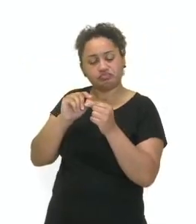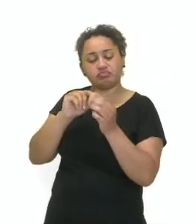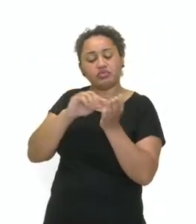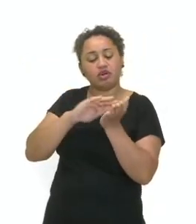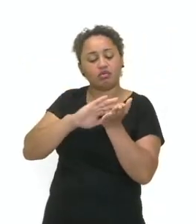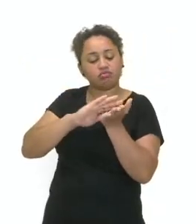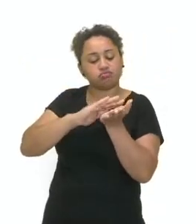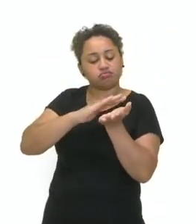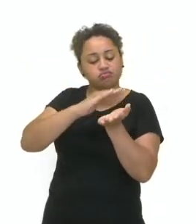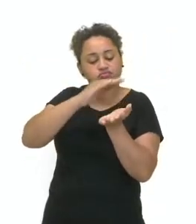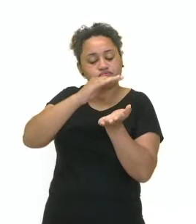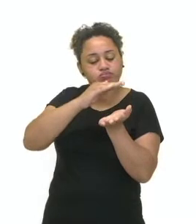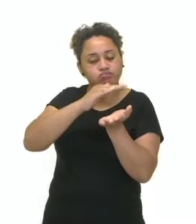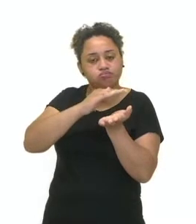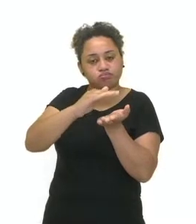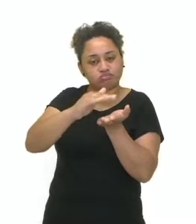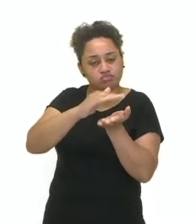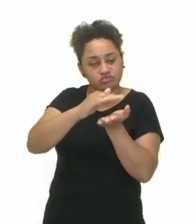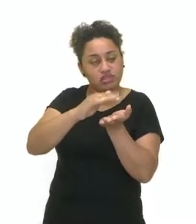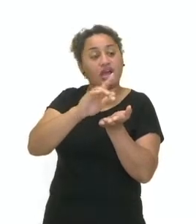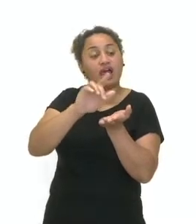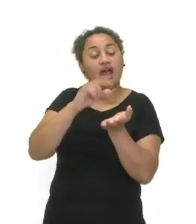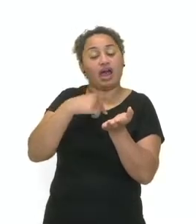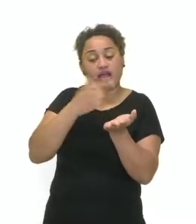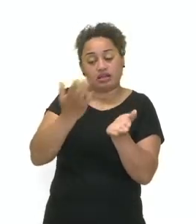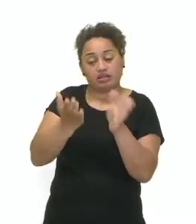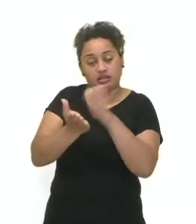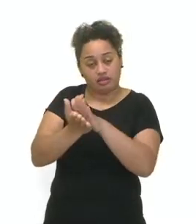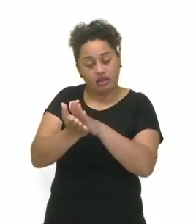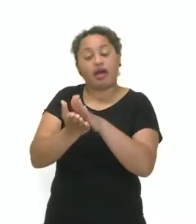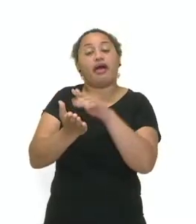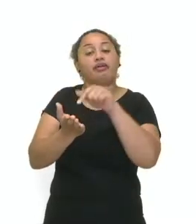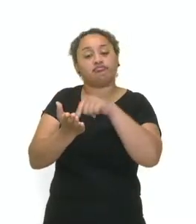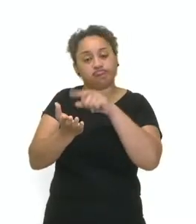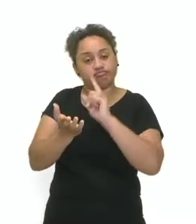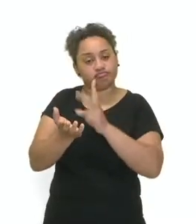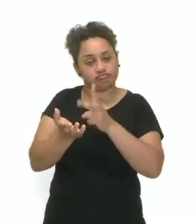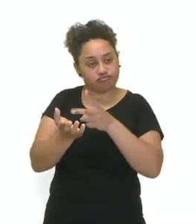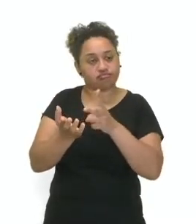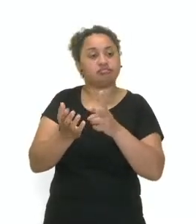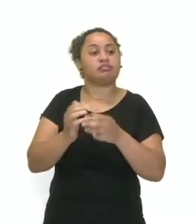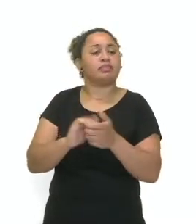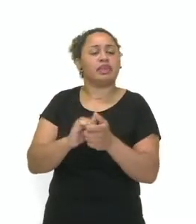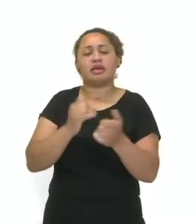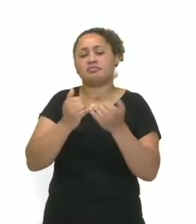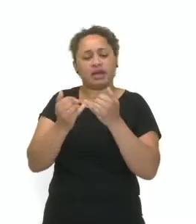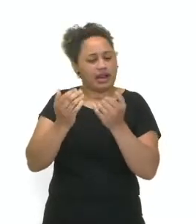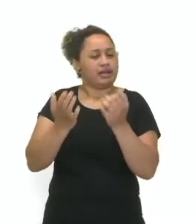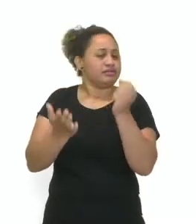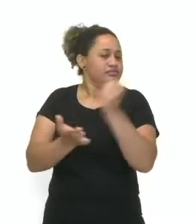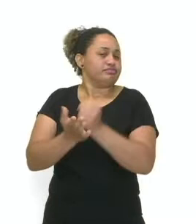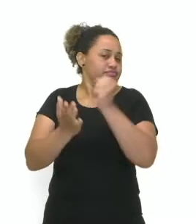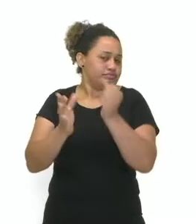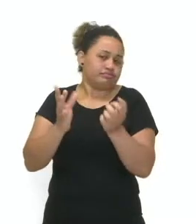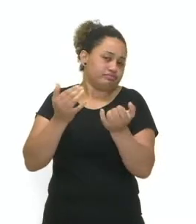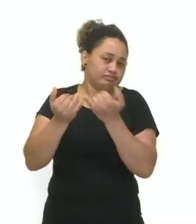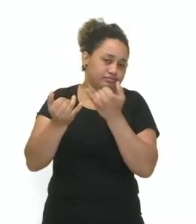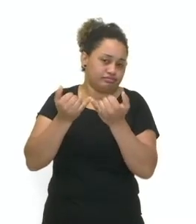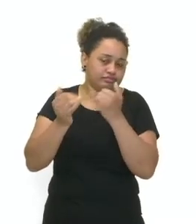elevadas é que vão dar a ideia ali da impressão do desenho, né, como se fosse um carimbo mesmo.